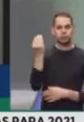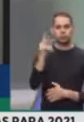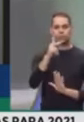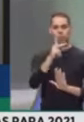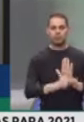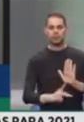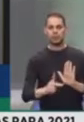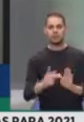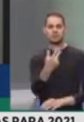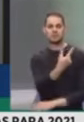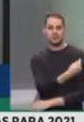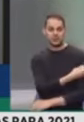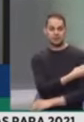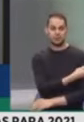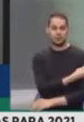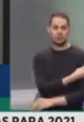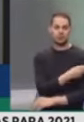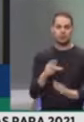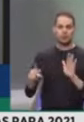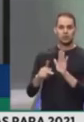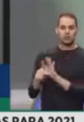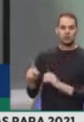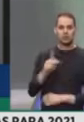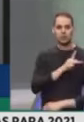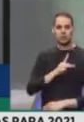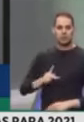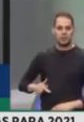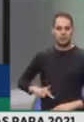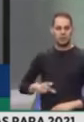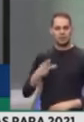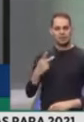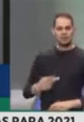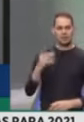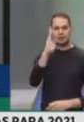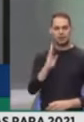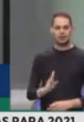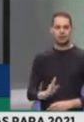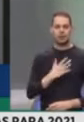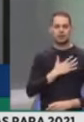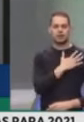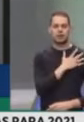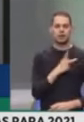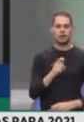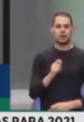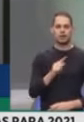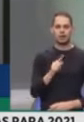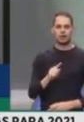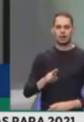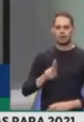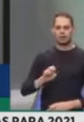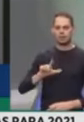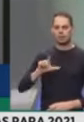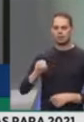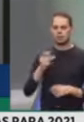vacinação do presidente da República, o general Pazuello dizer: para que essa